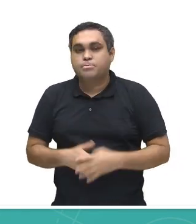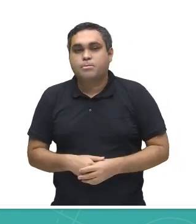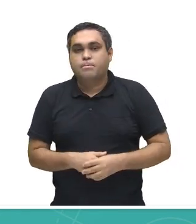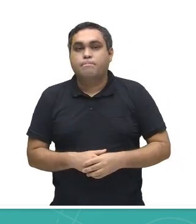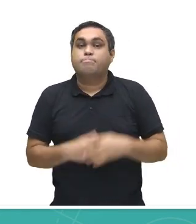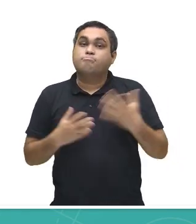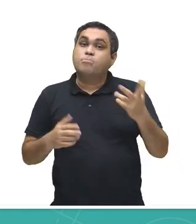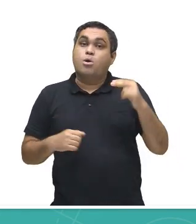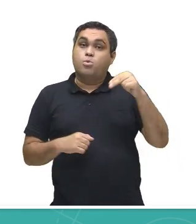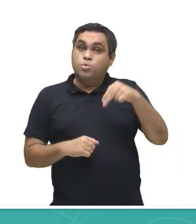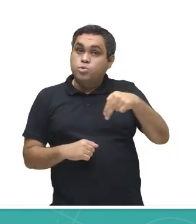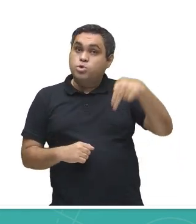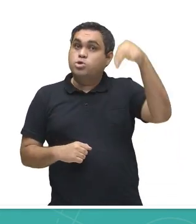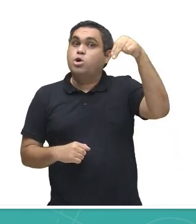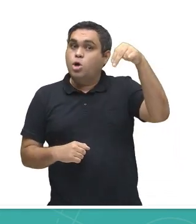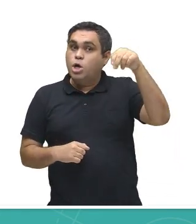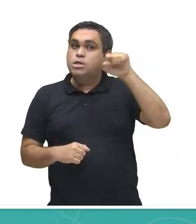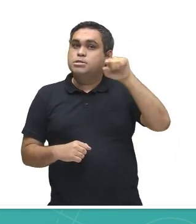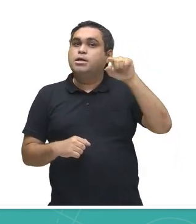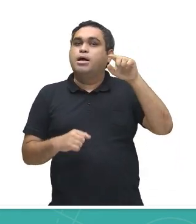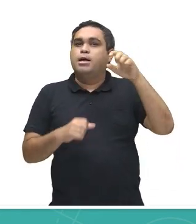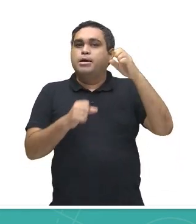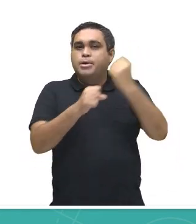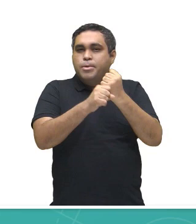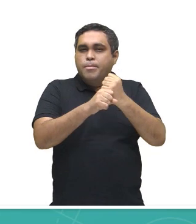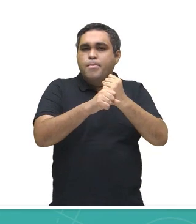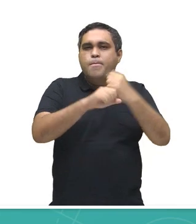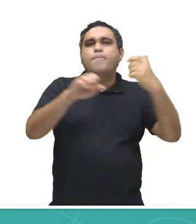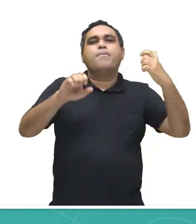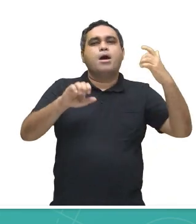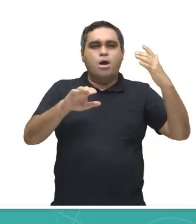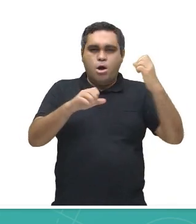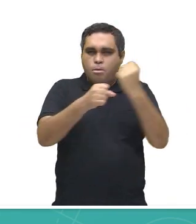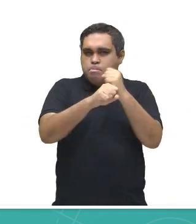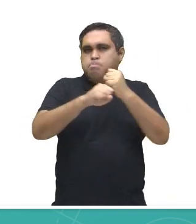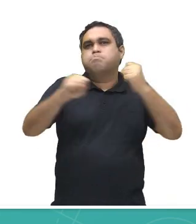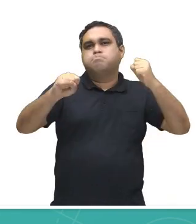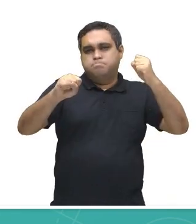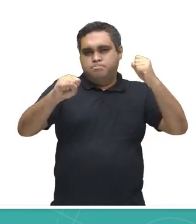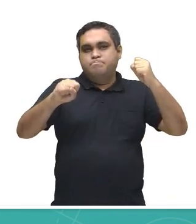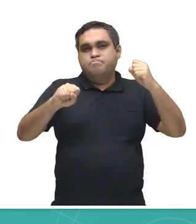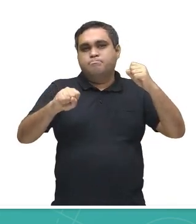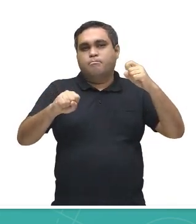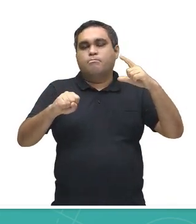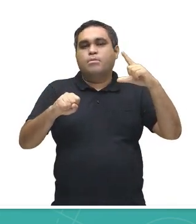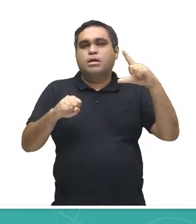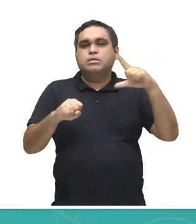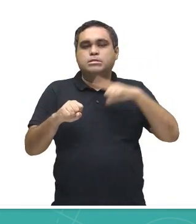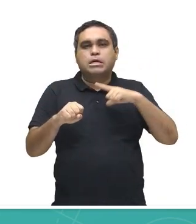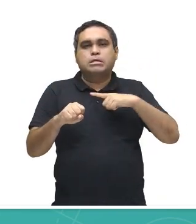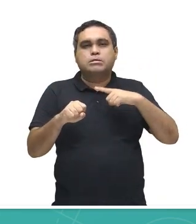A região Norte é a mais extensa das 5 grandes regiões no país, com mais de